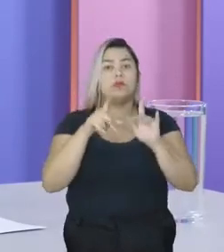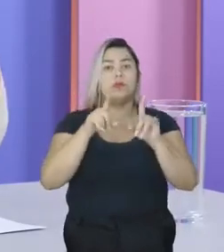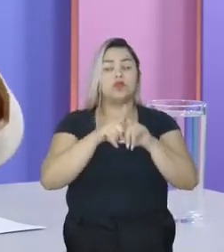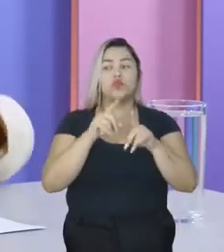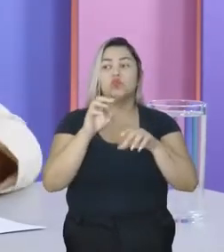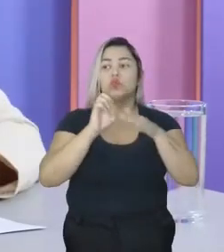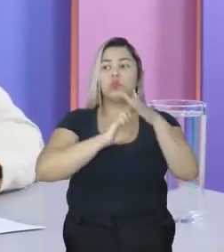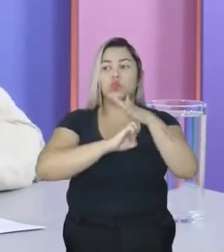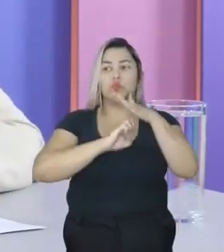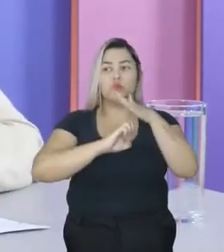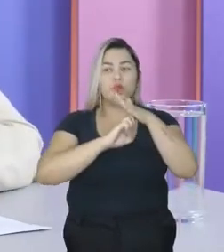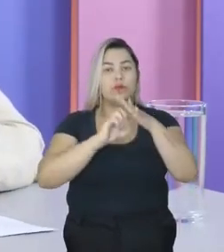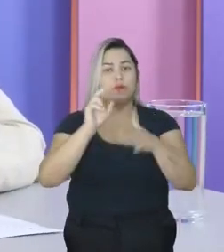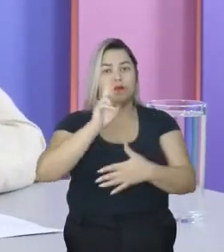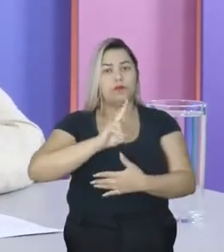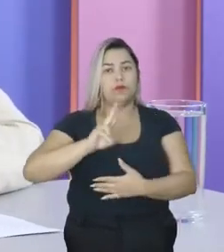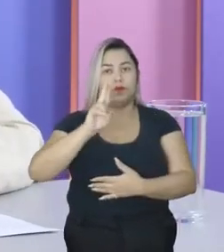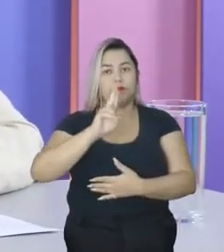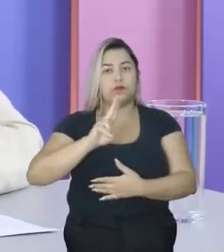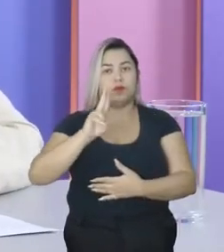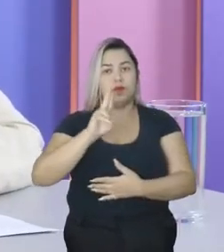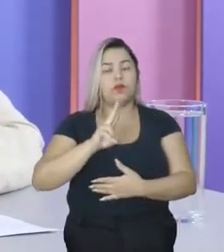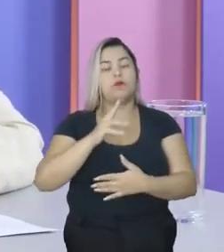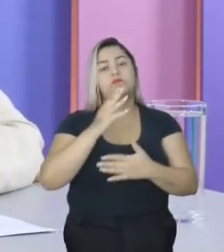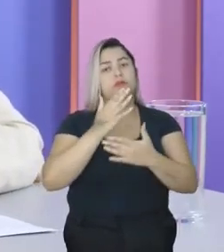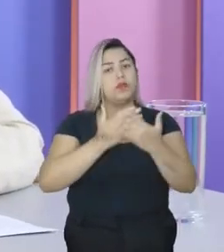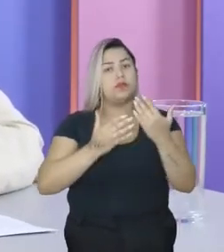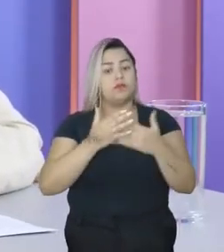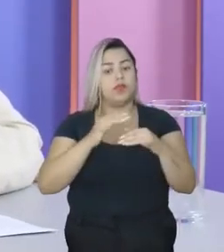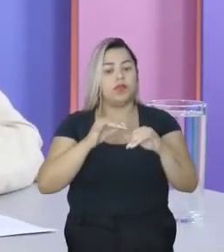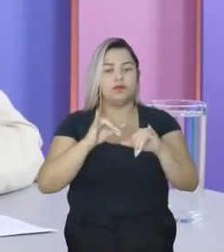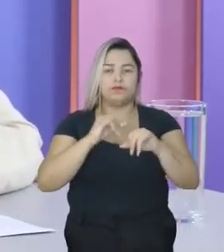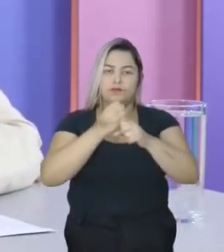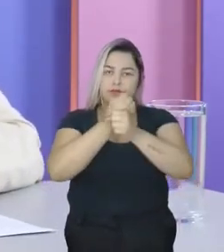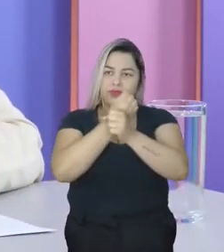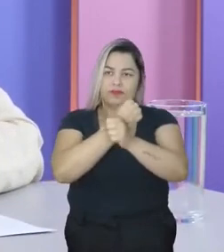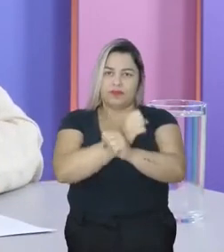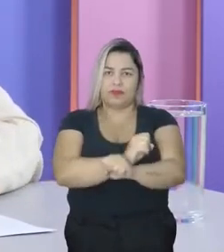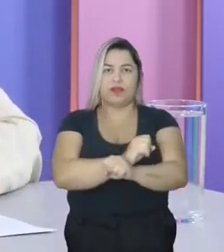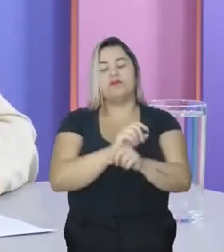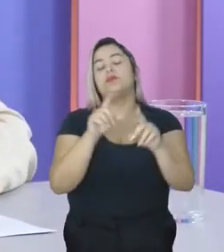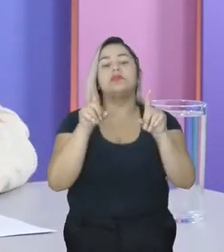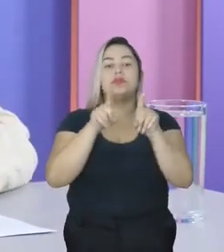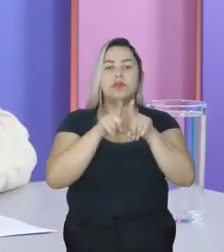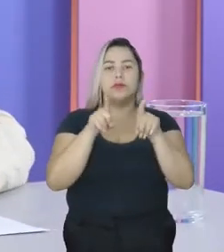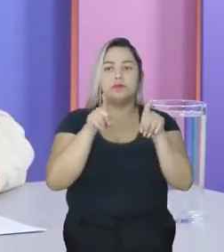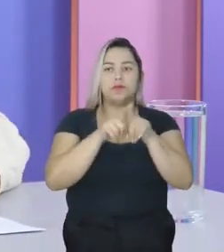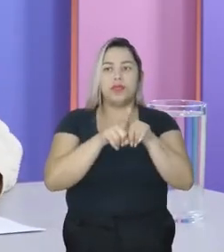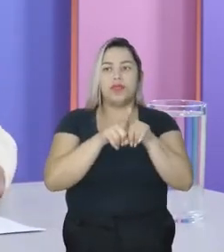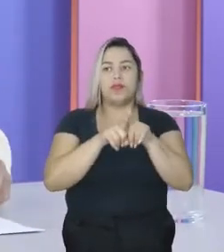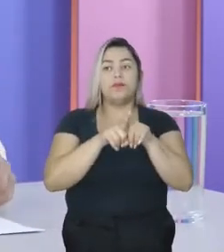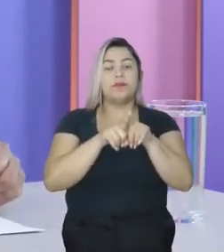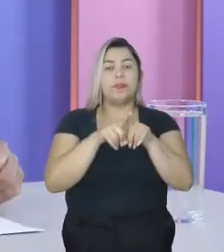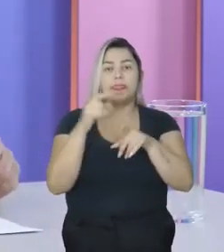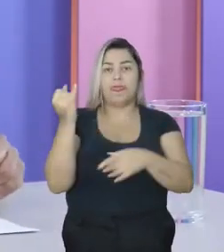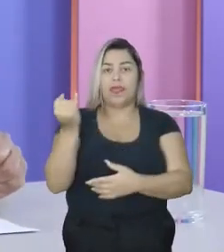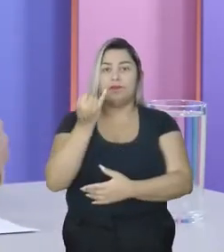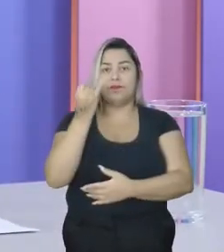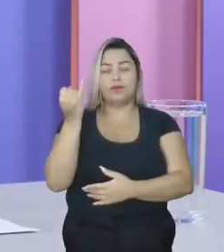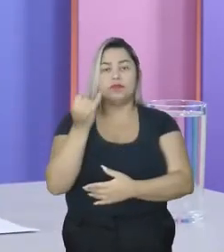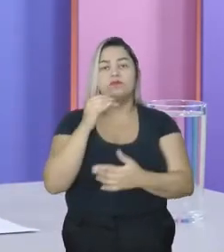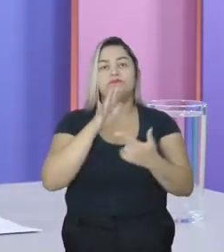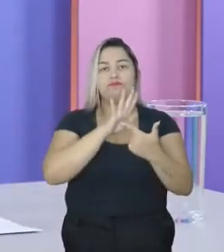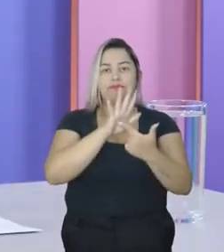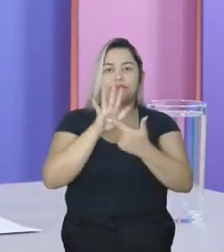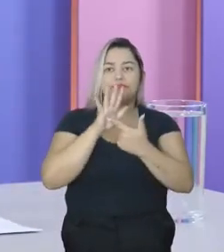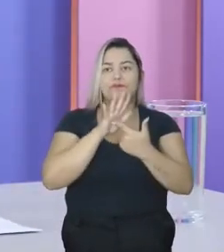empresa era utilizada mão de obra escrava, né? Também, né, é importante destacar que